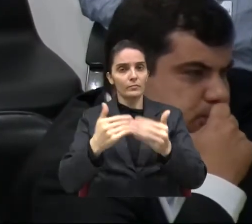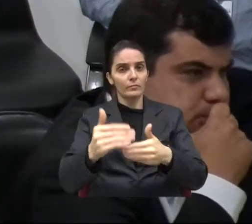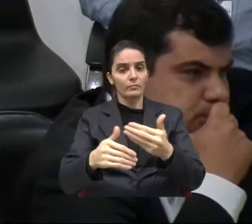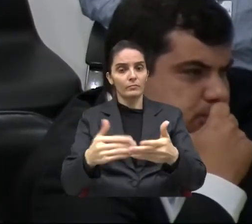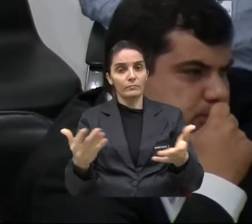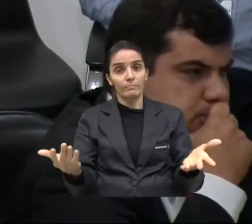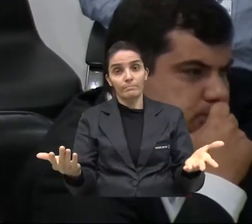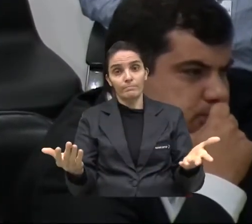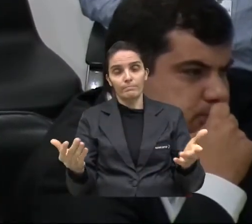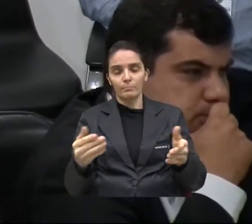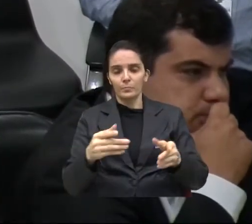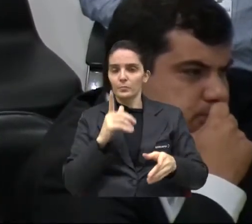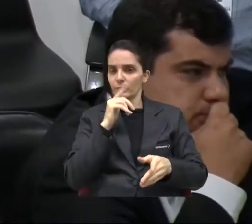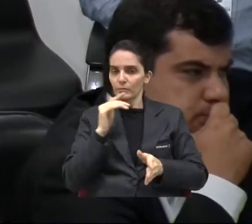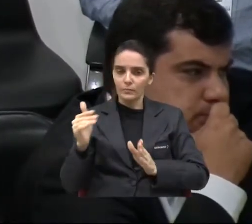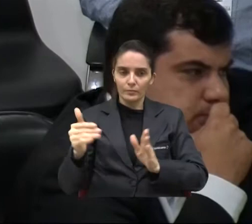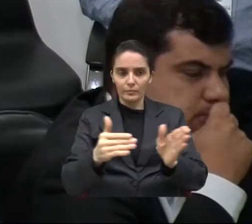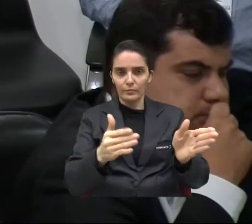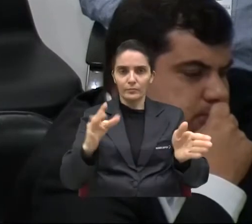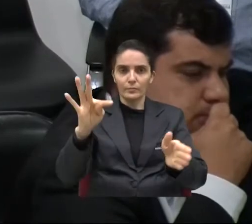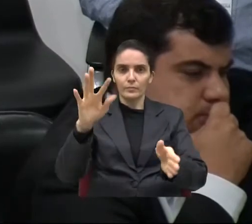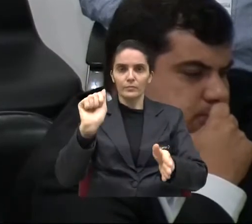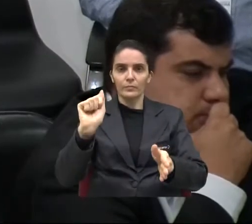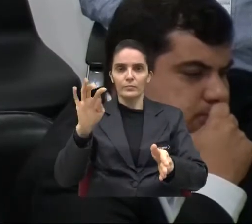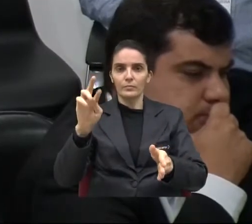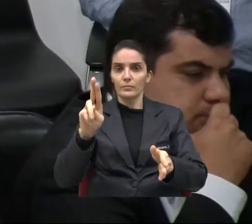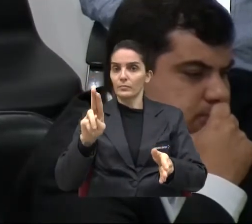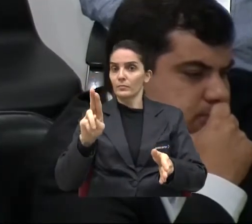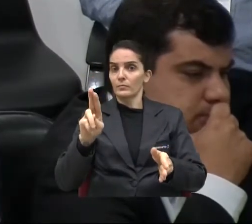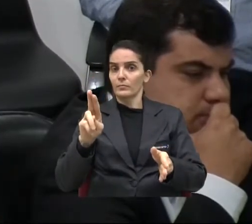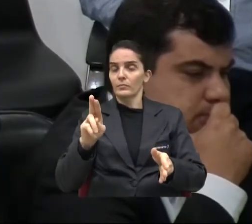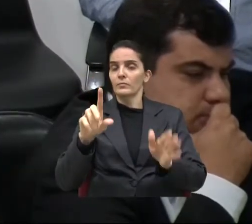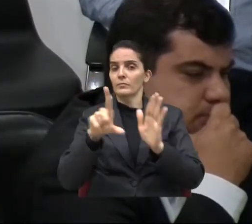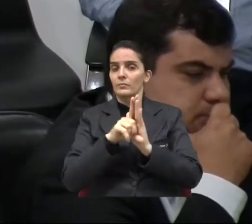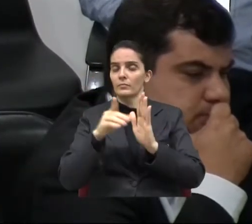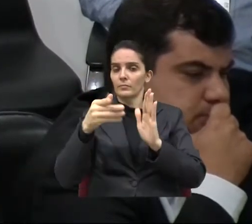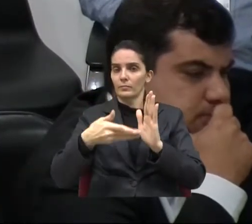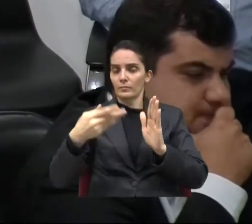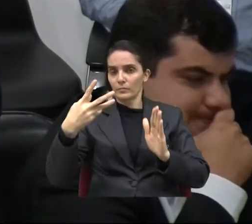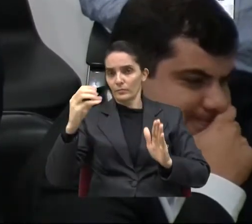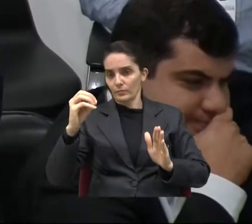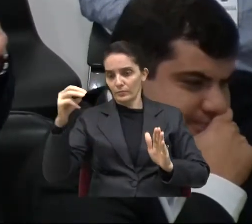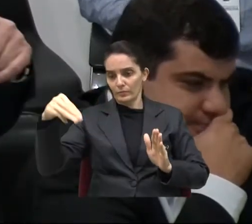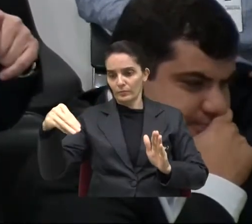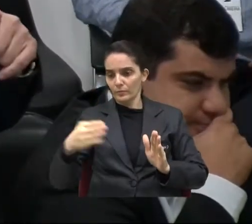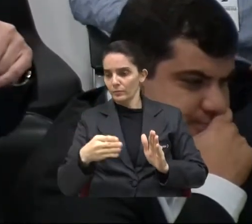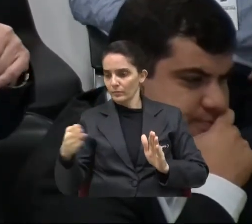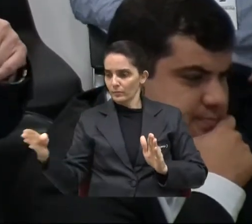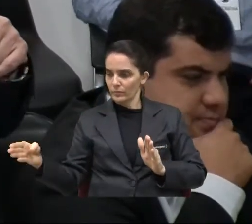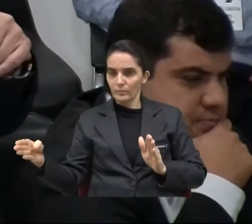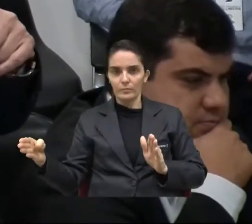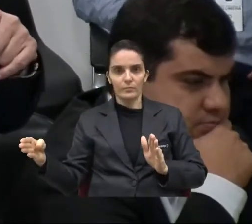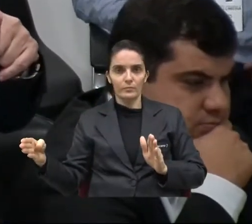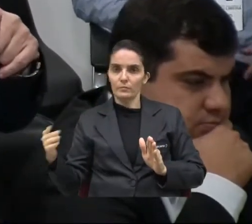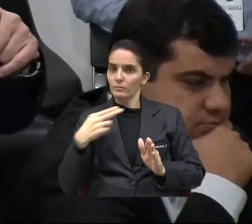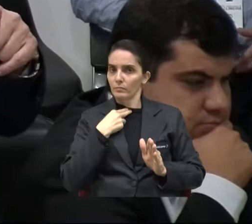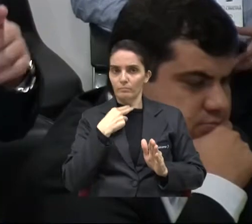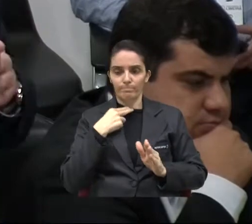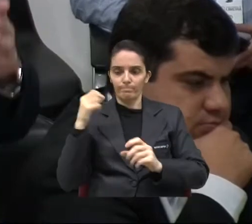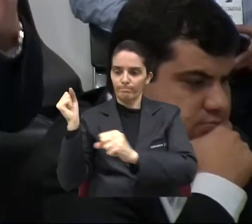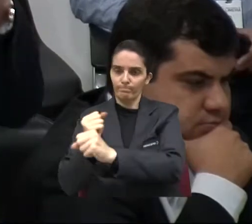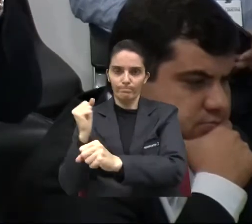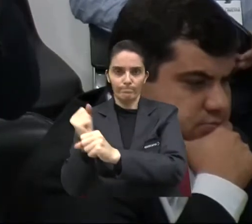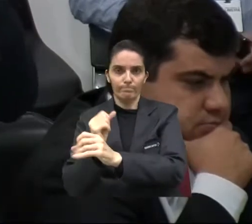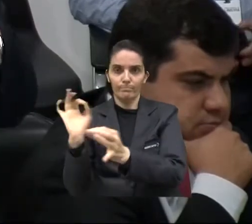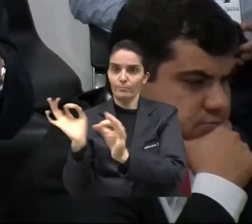Ribeirão Tatu, mesma coisa. Se nós temos lá o Ribeirão Tatu, pela lei de hoje, 30 metros de um lado e do outro, não pode ter a ver construção. Como é que